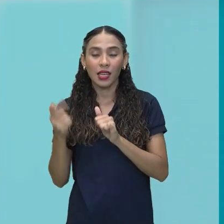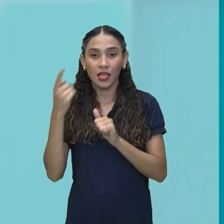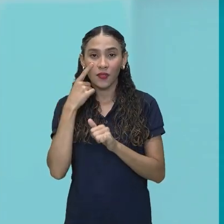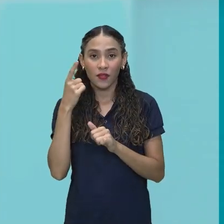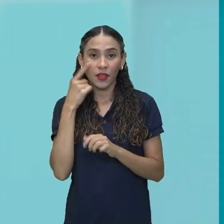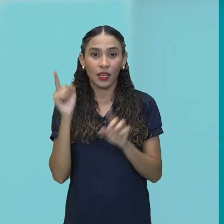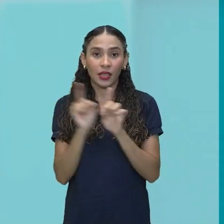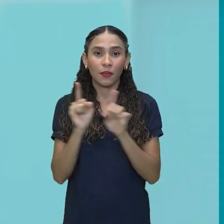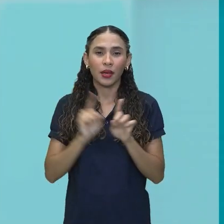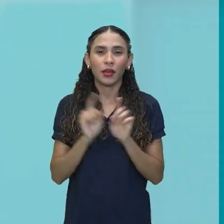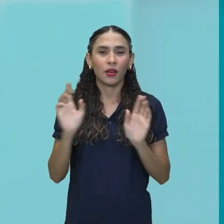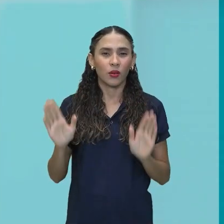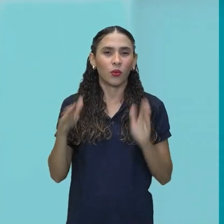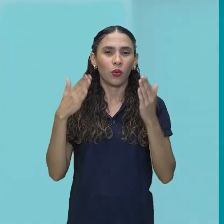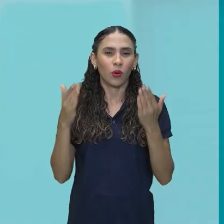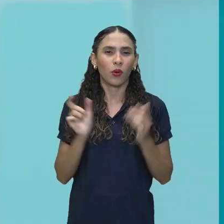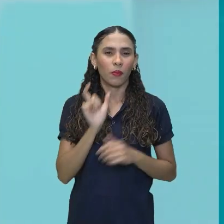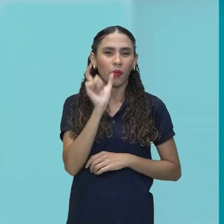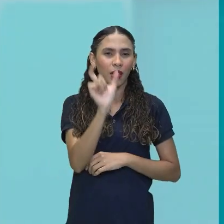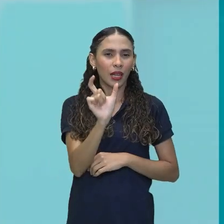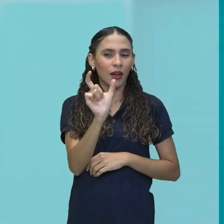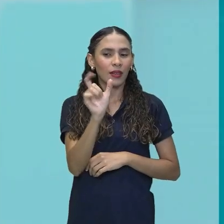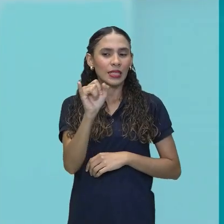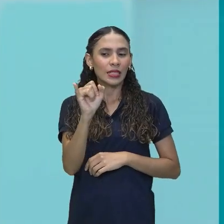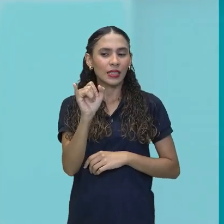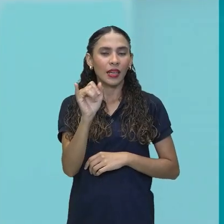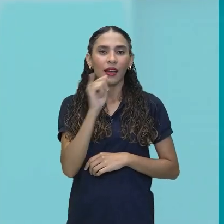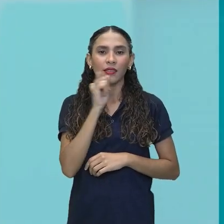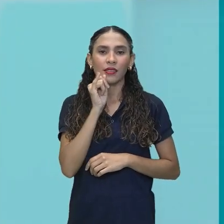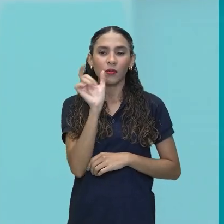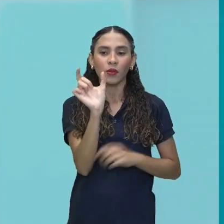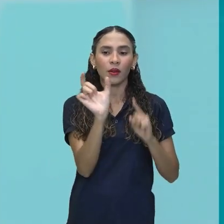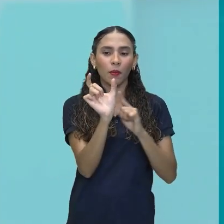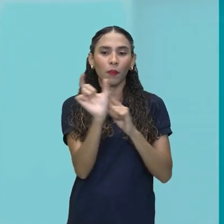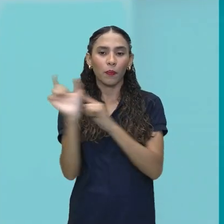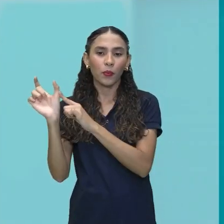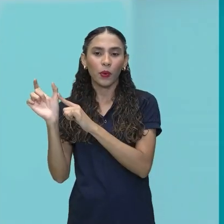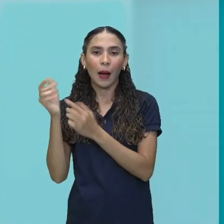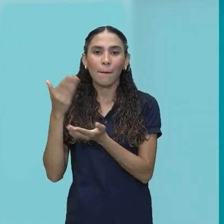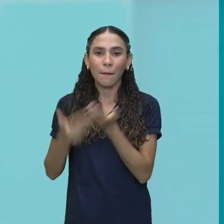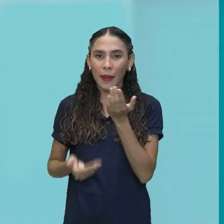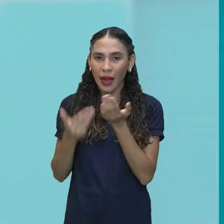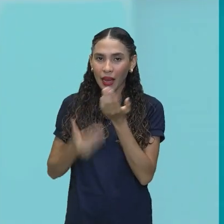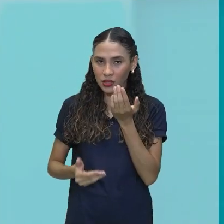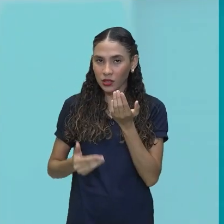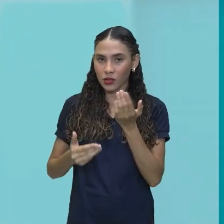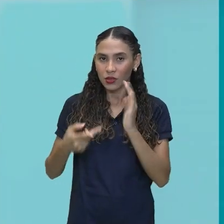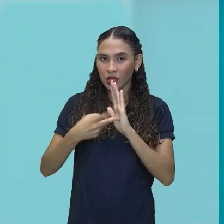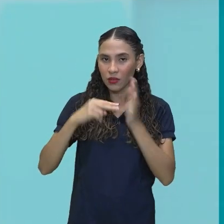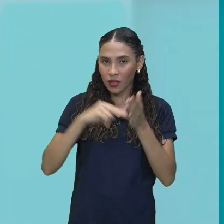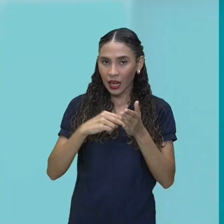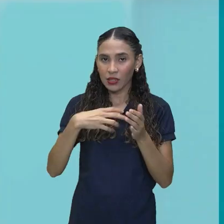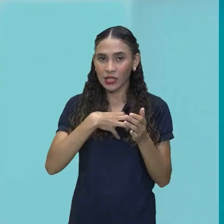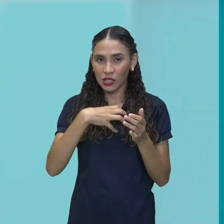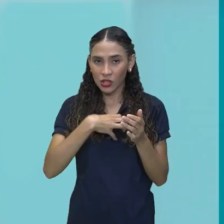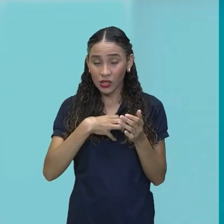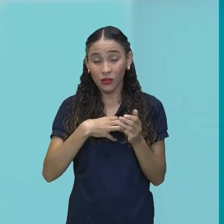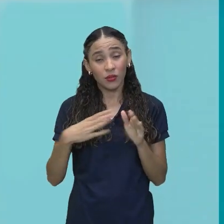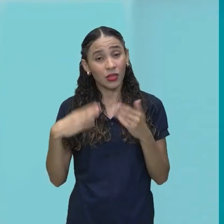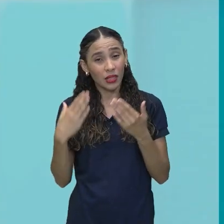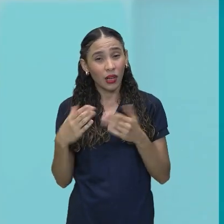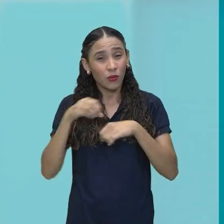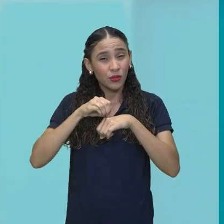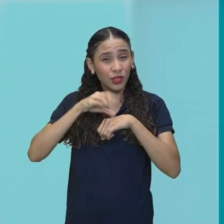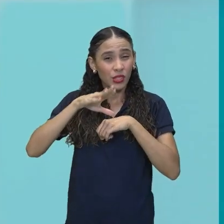verificar qual é a palavra que, se eu retiro, perde o sentido total. Uma pista para isso é que, na